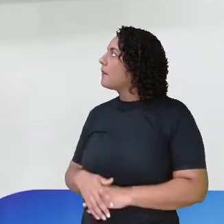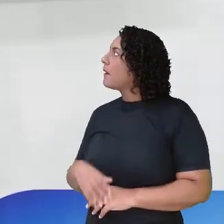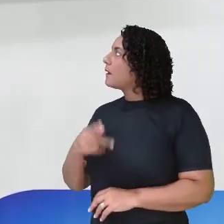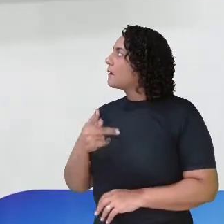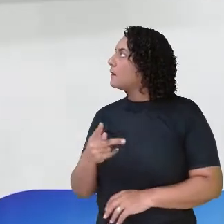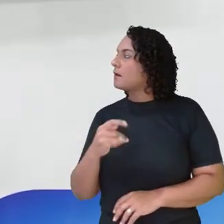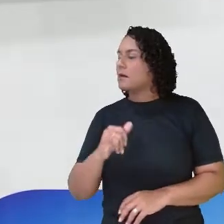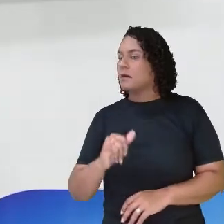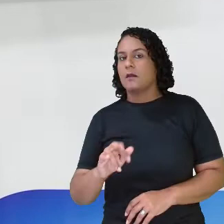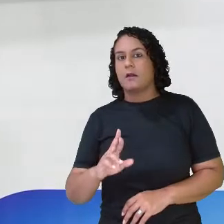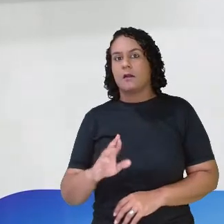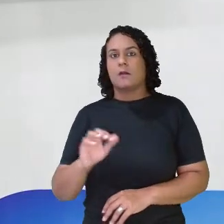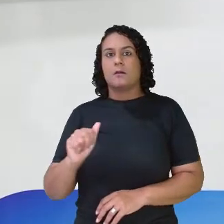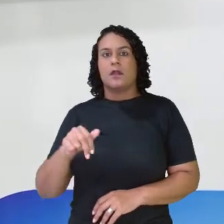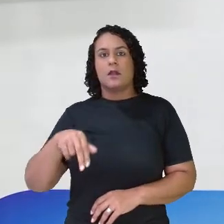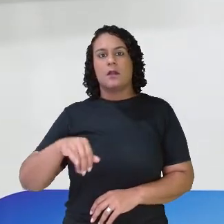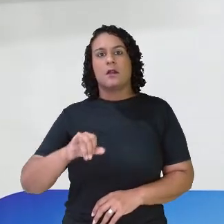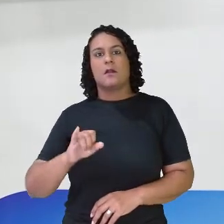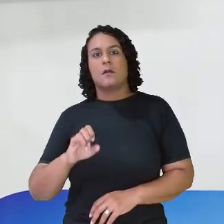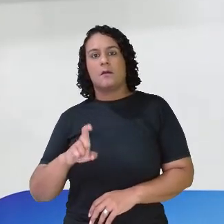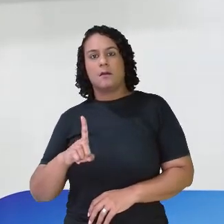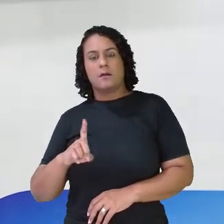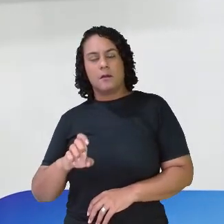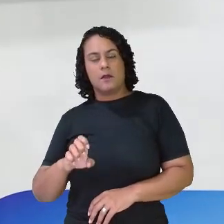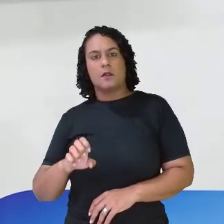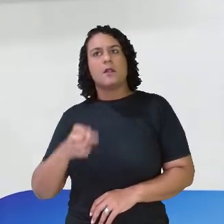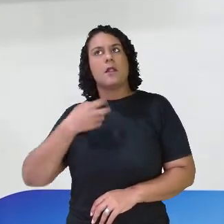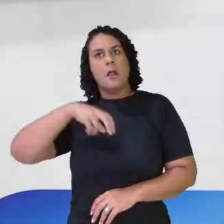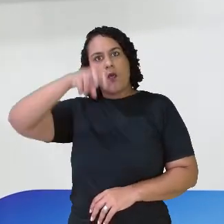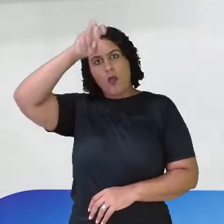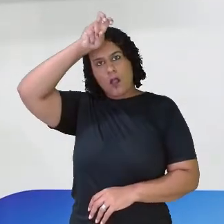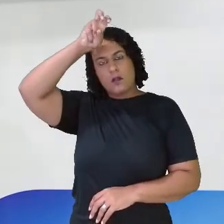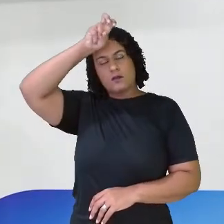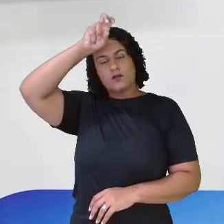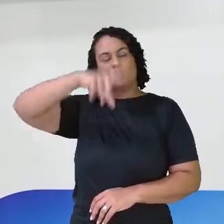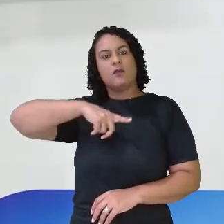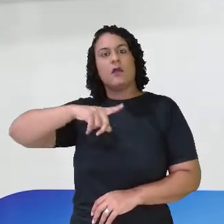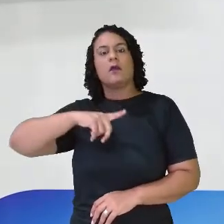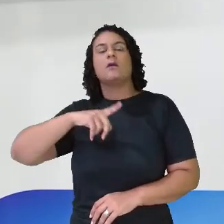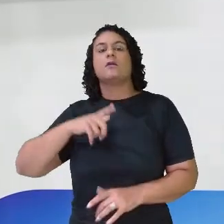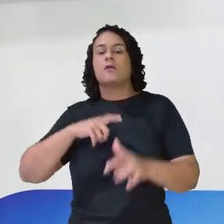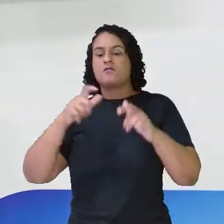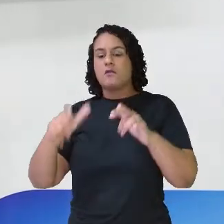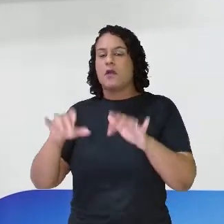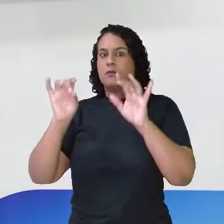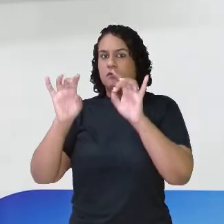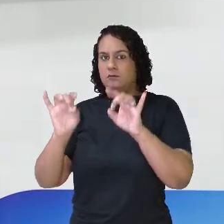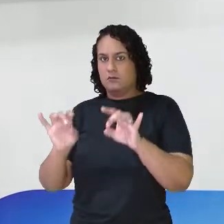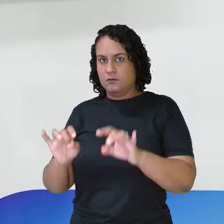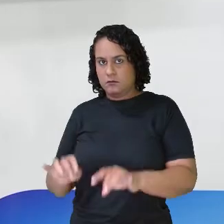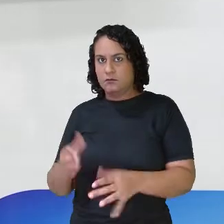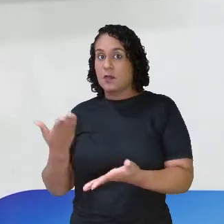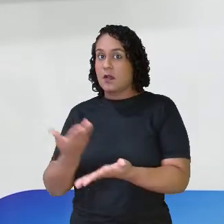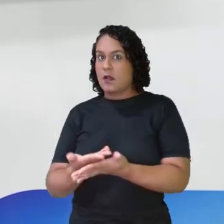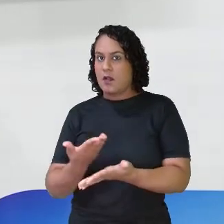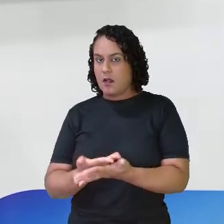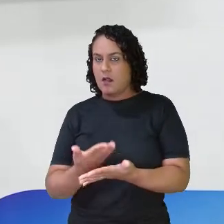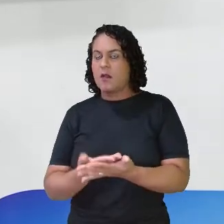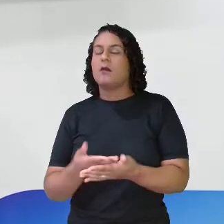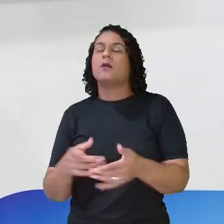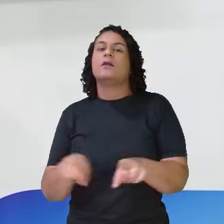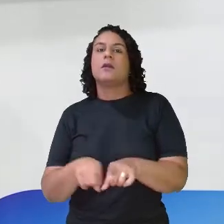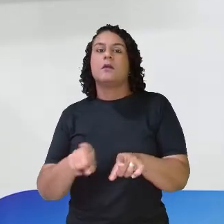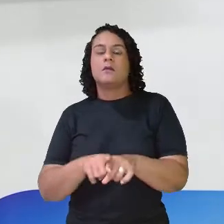aquela pirâmide do Egito, que vai ter o seu lugar especial na nossa aula. Vou trazer